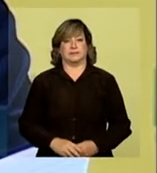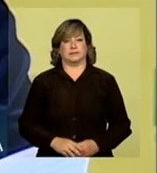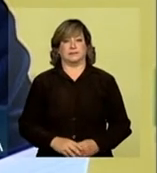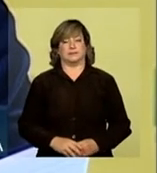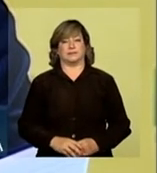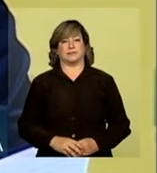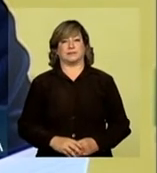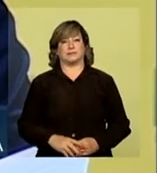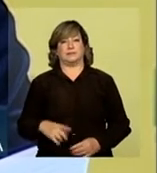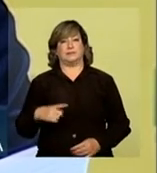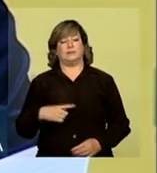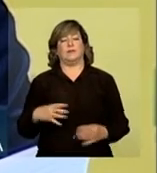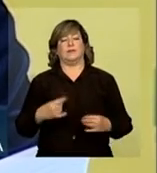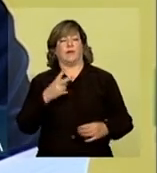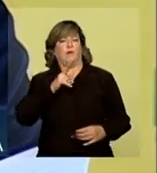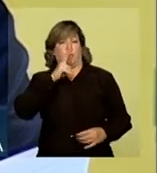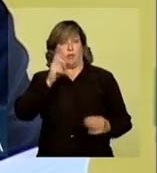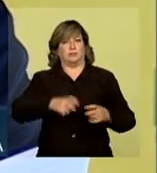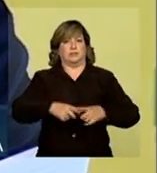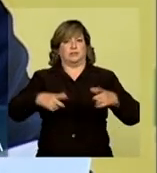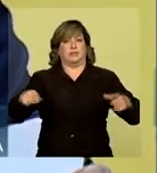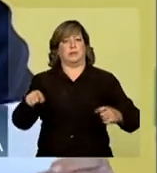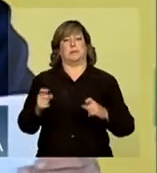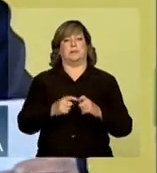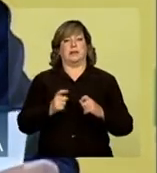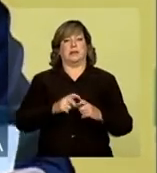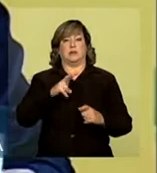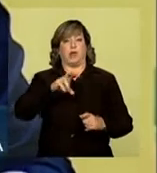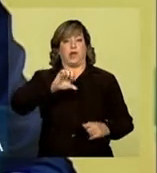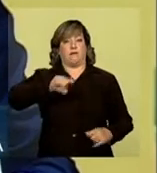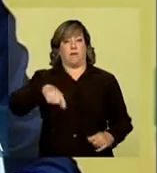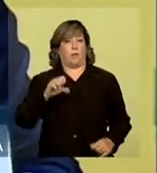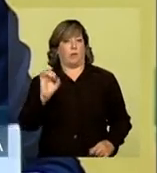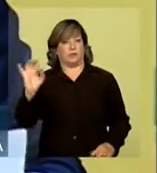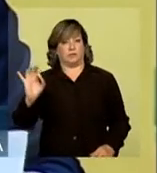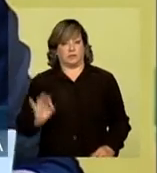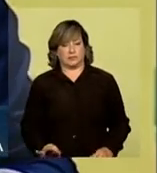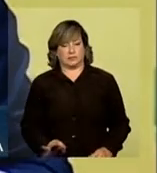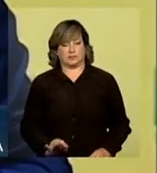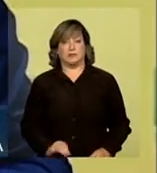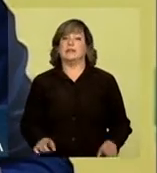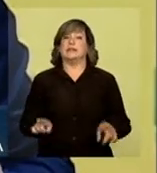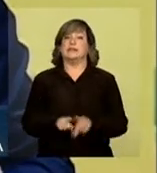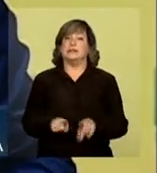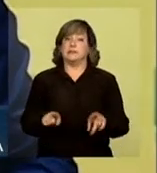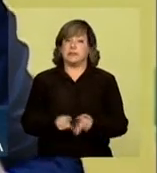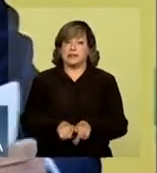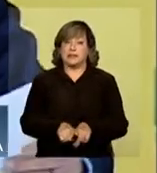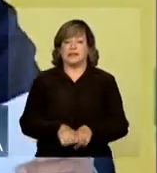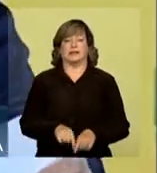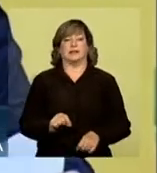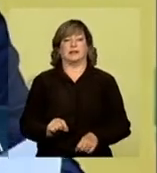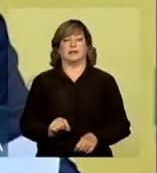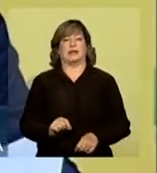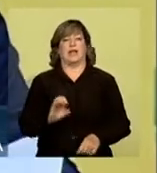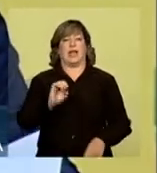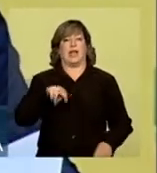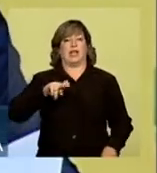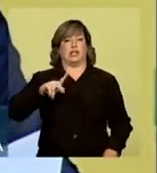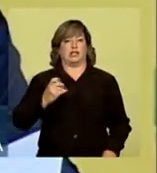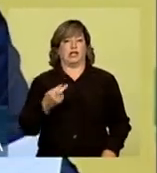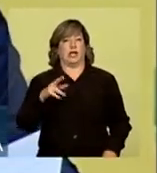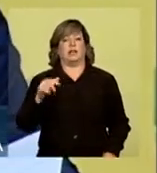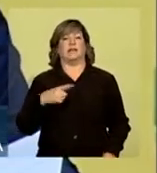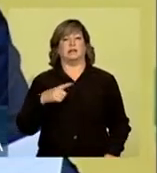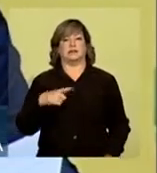é uma forte expansão na medicina 59,8 por cento e também as engenharias são